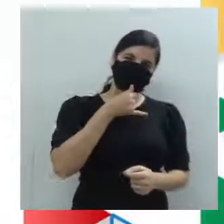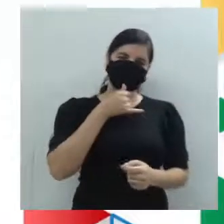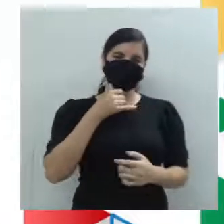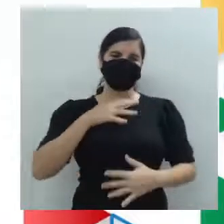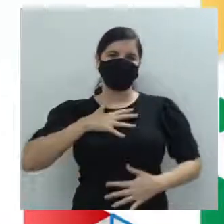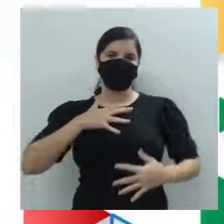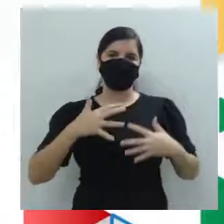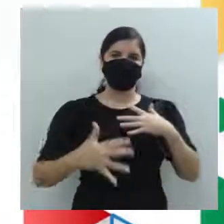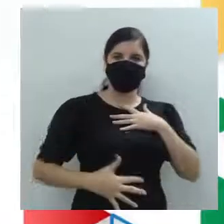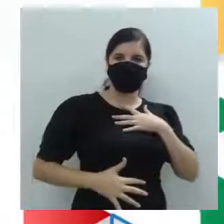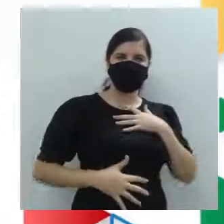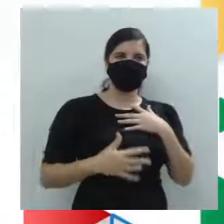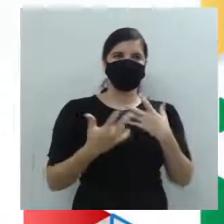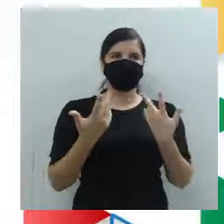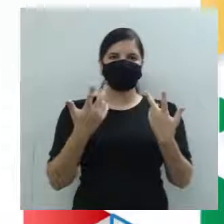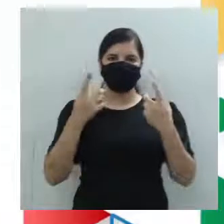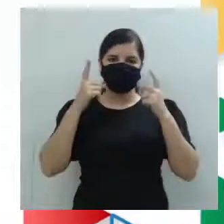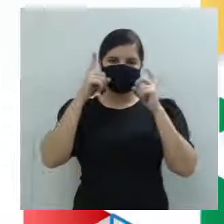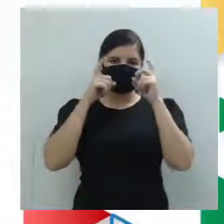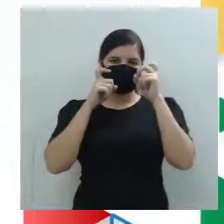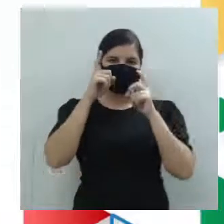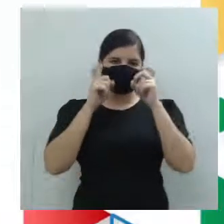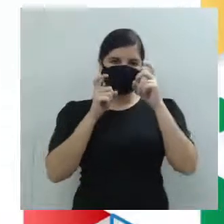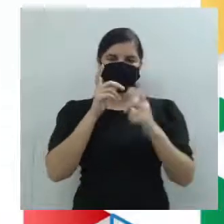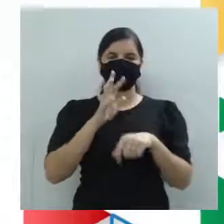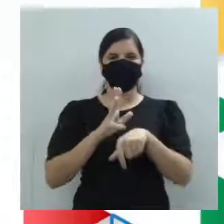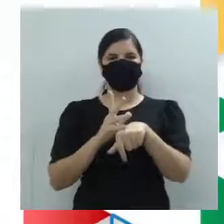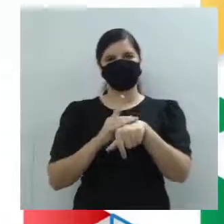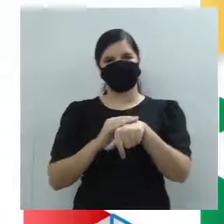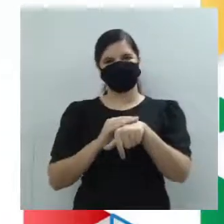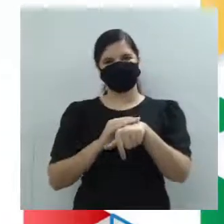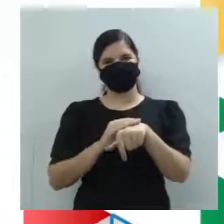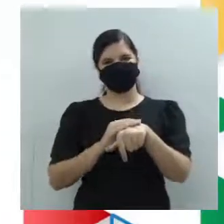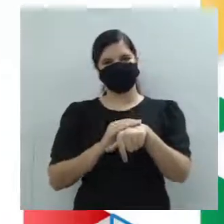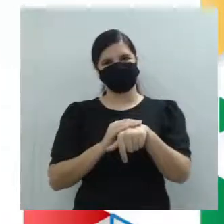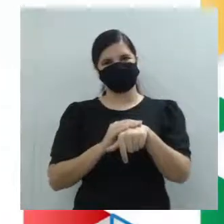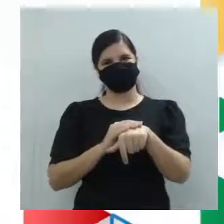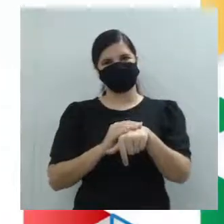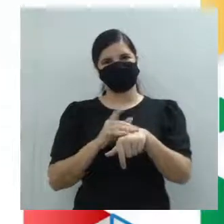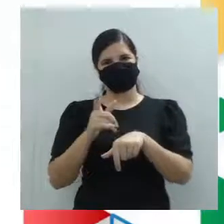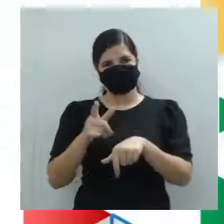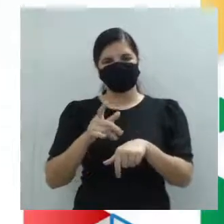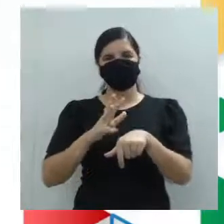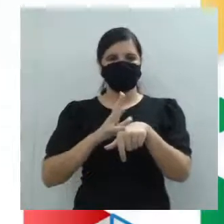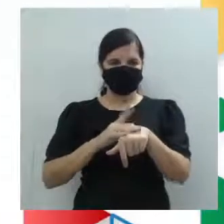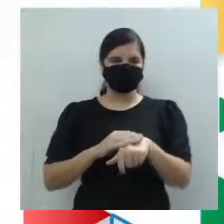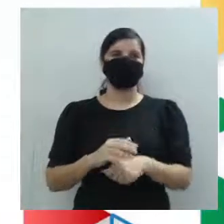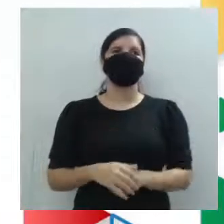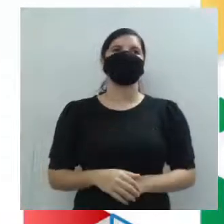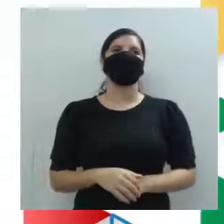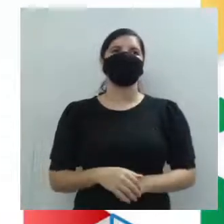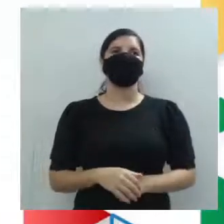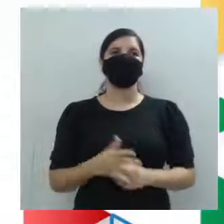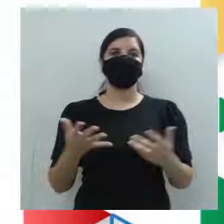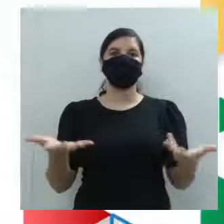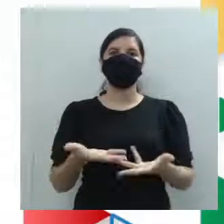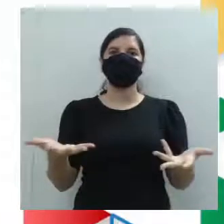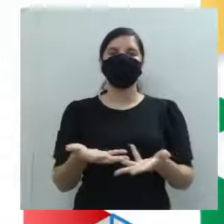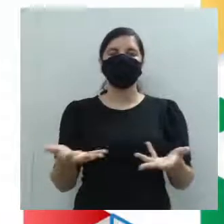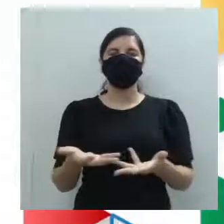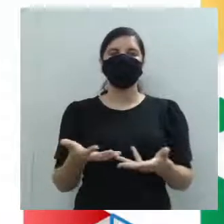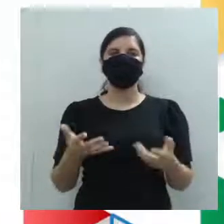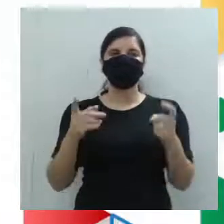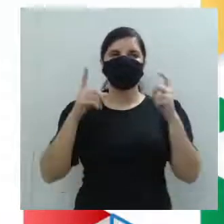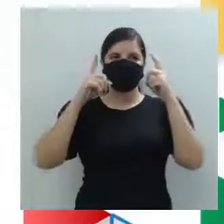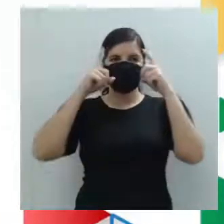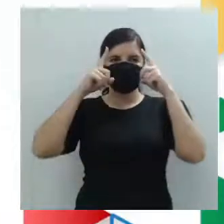corpo, aliás, o olhar, o gesto, a pessoa está doente, se representa uma pessoa doente, aliás. Aqui nós